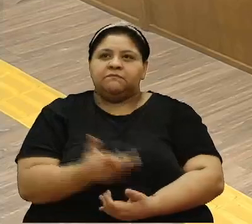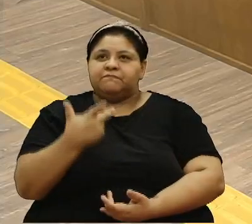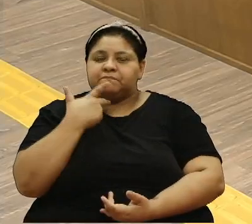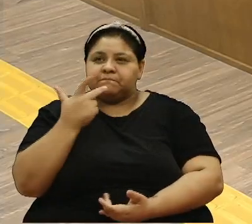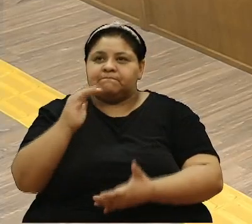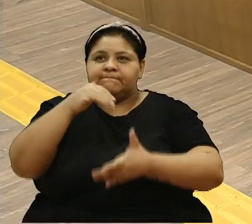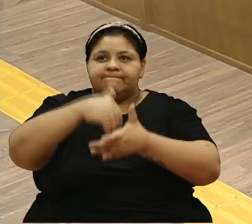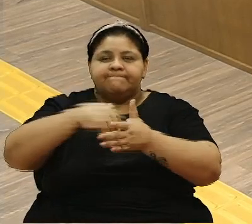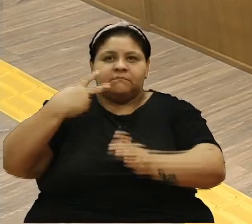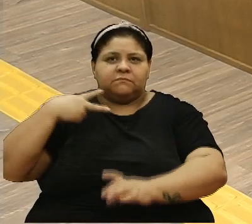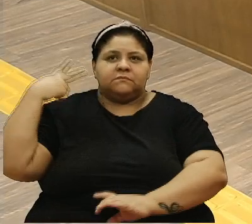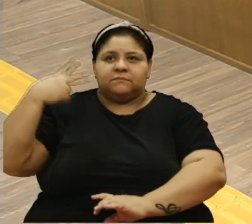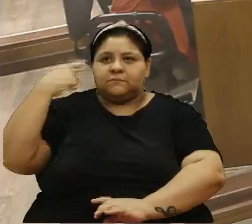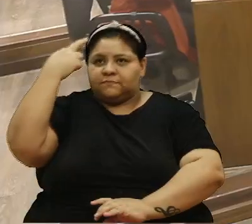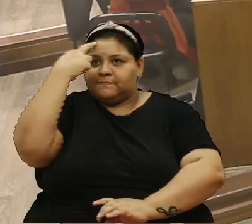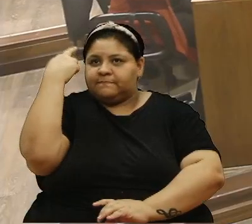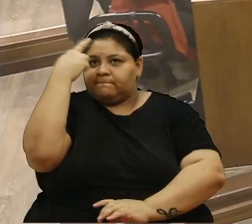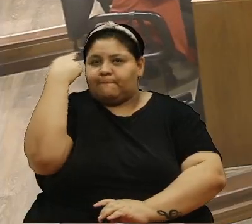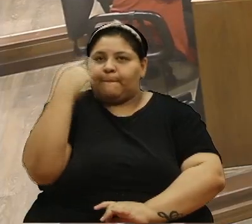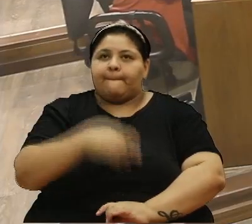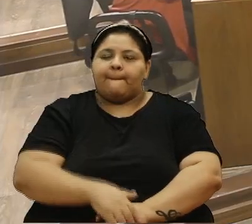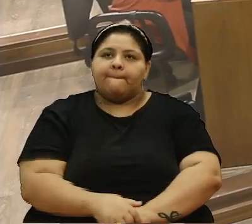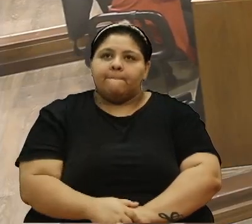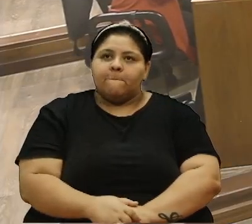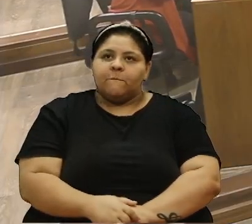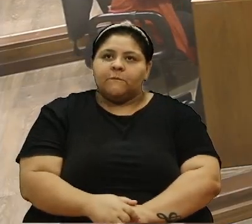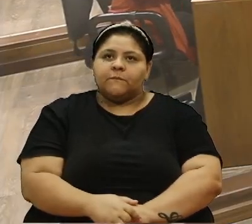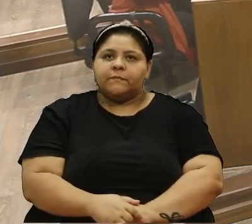declaração de voto, vereador Rafael Bueno.